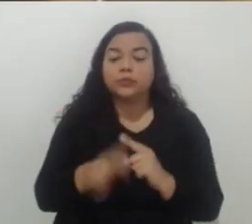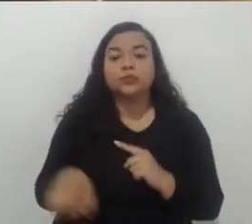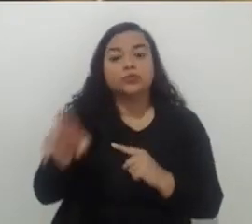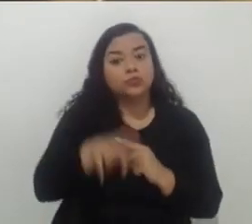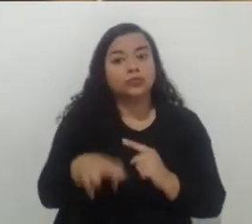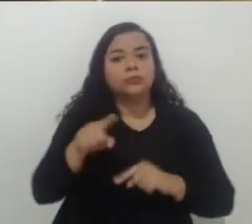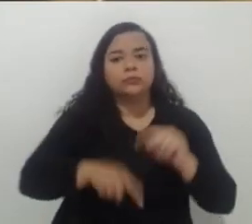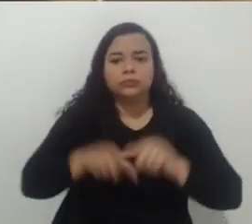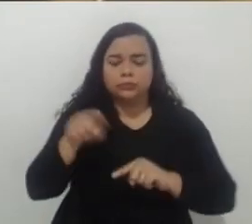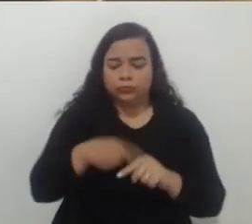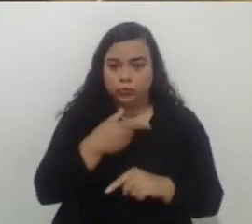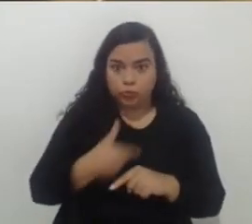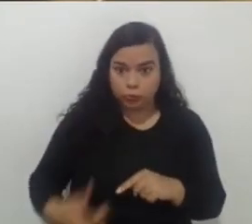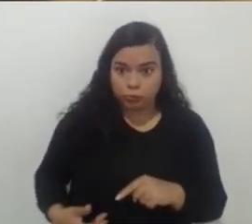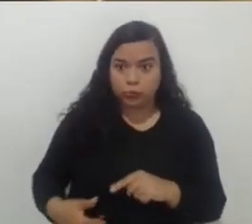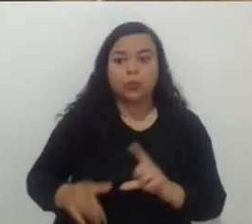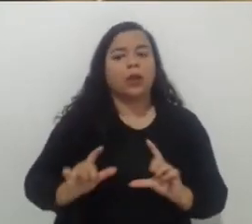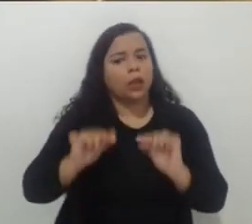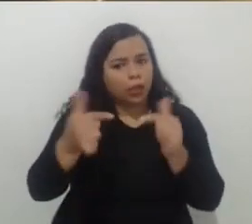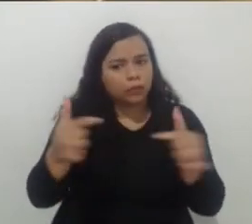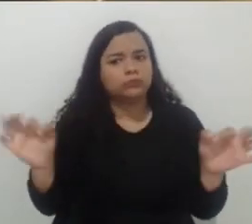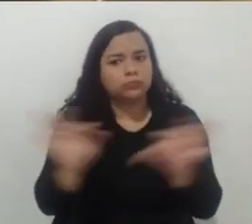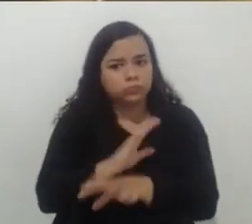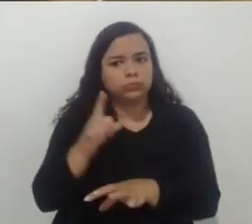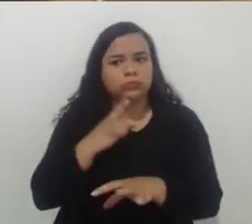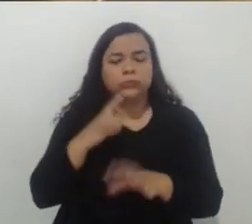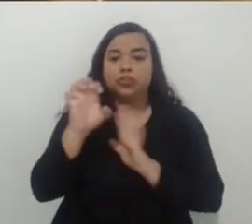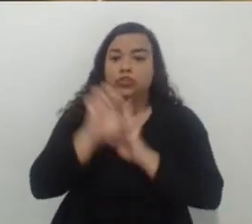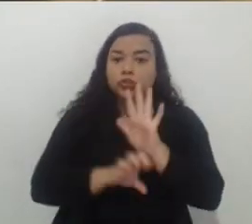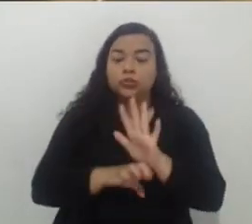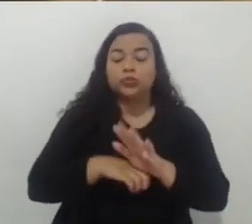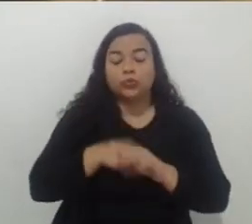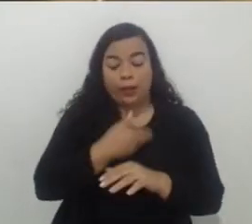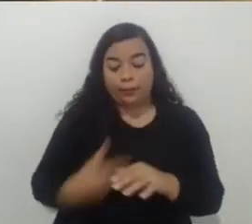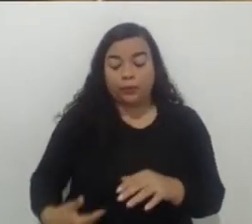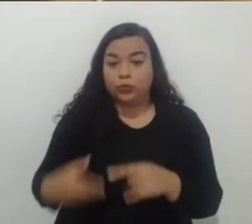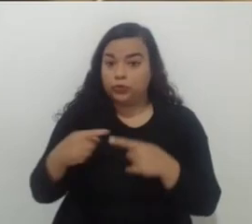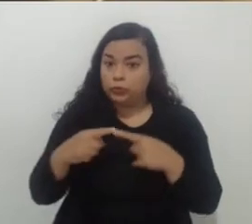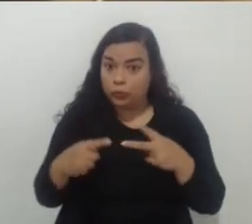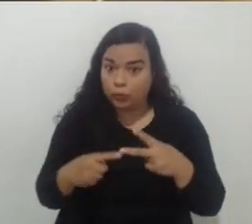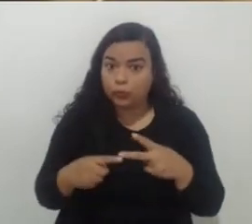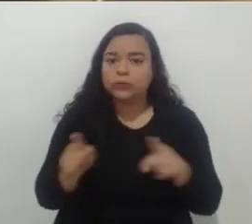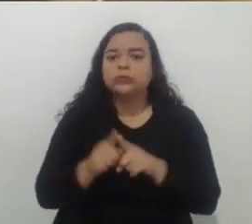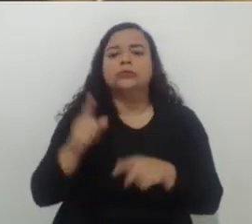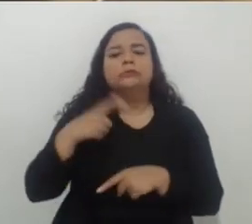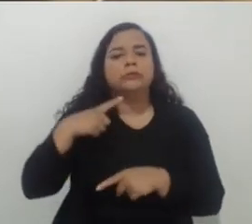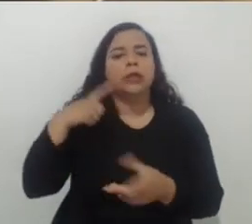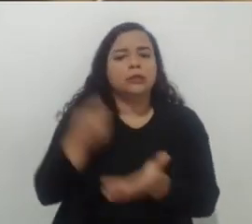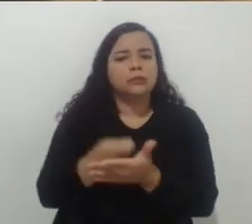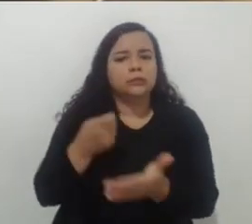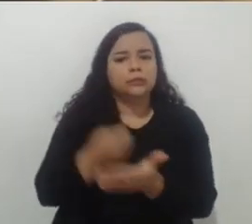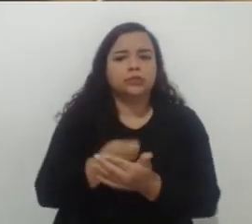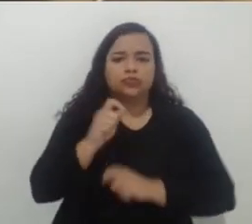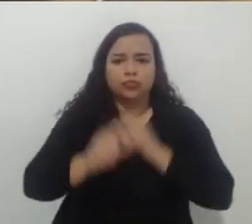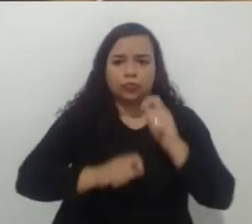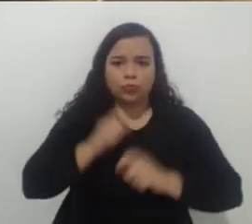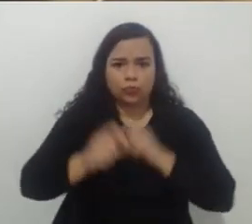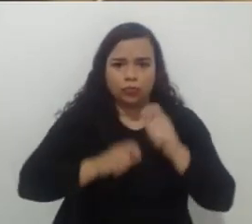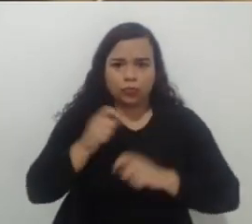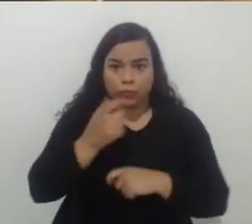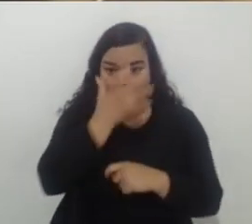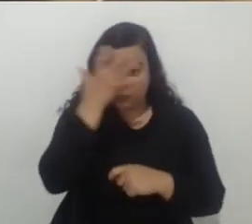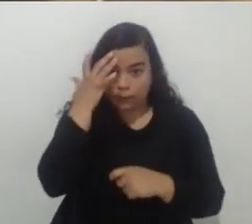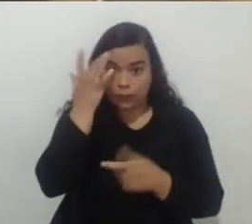foi feito por meio de duas escrituras públicas. Há também, e continua havendo, essa exigência de que o ente devedor